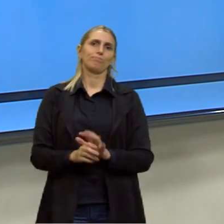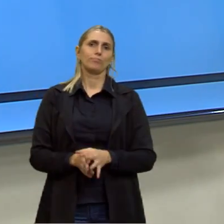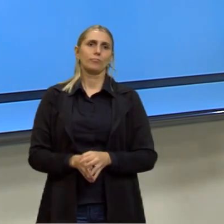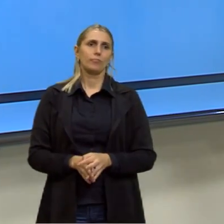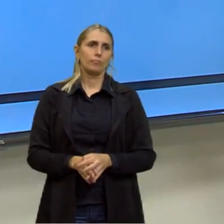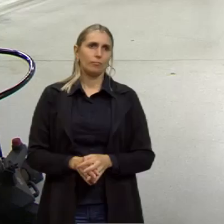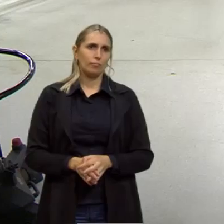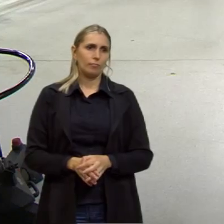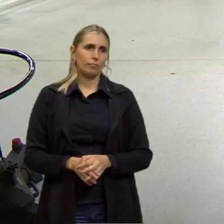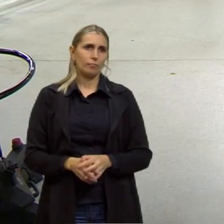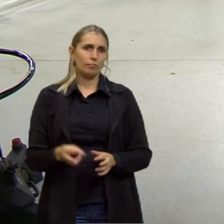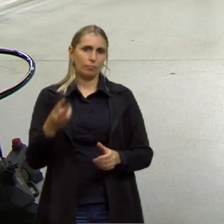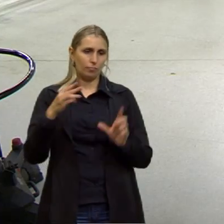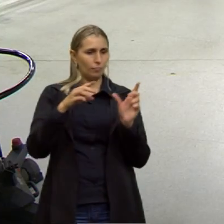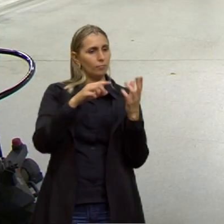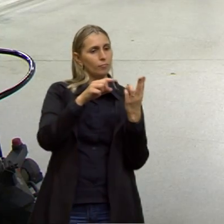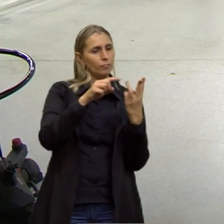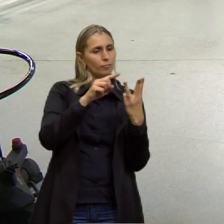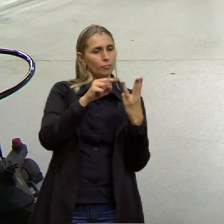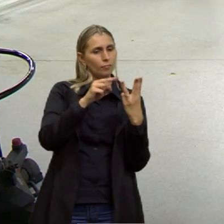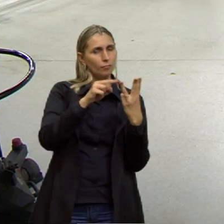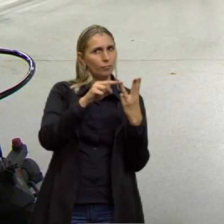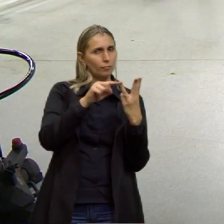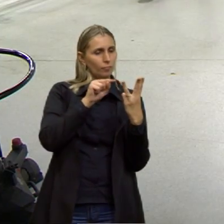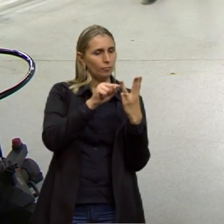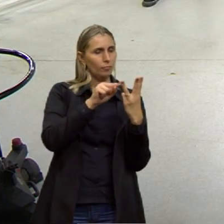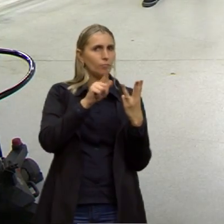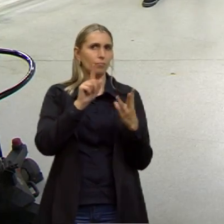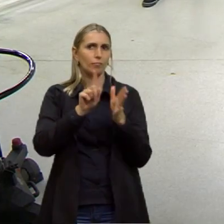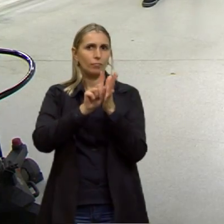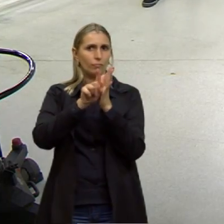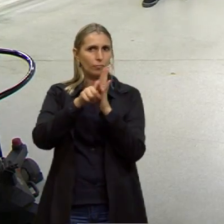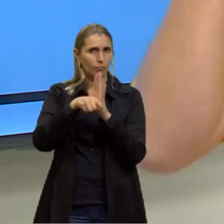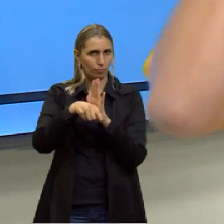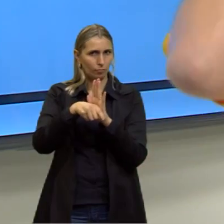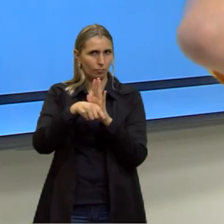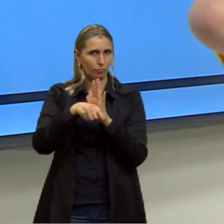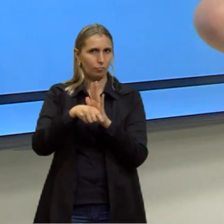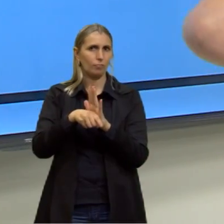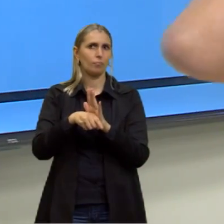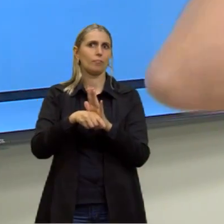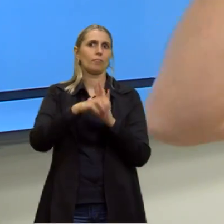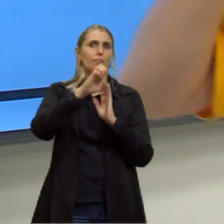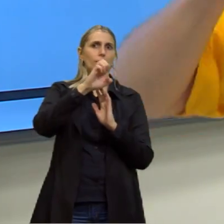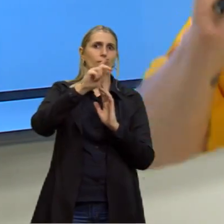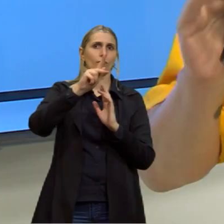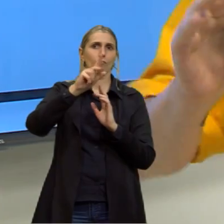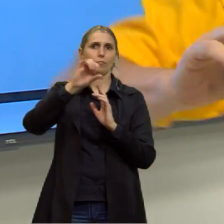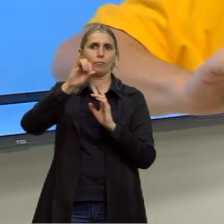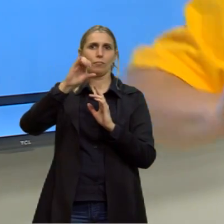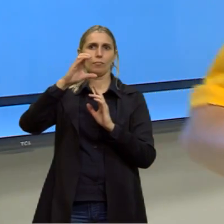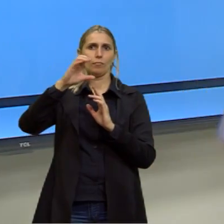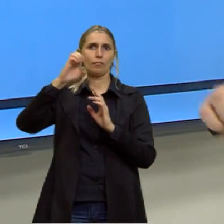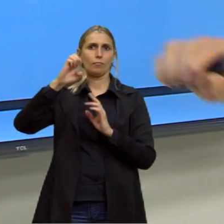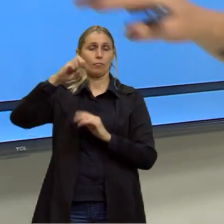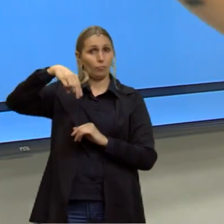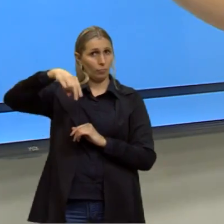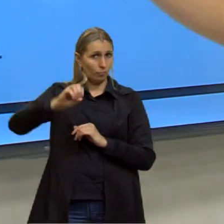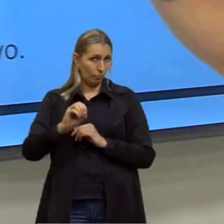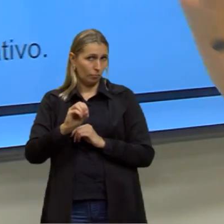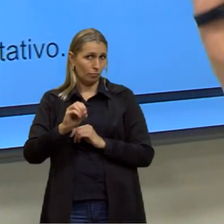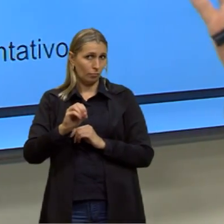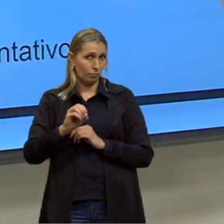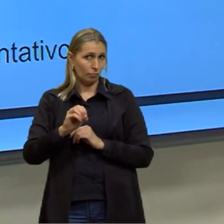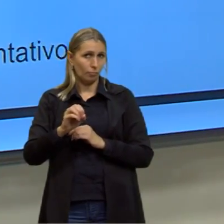tá acontecendo tipo de variação de gênero uniforme são os epicenos eu brinco com os meus alunos